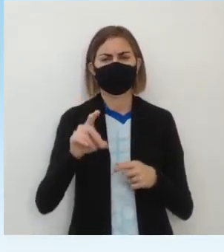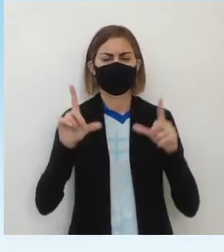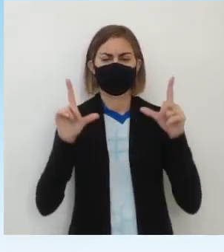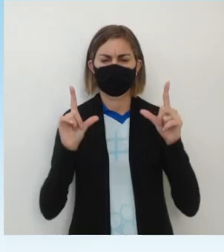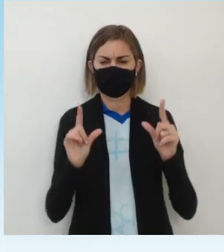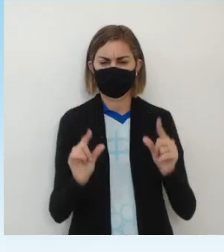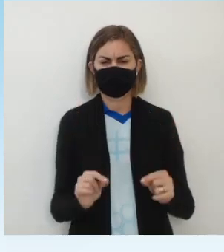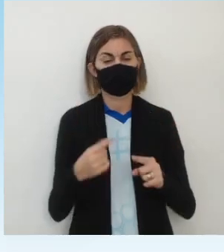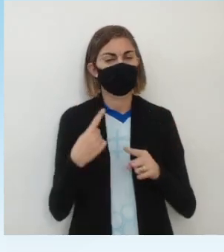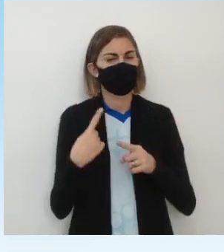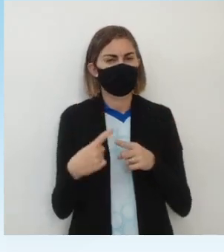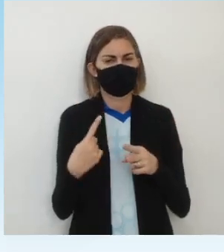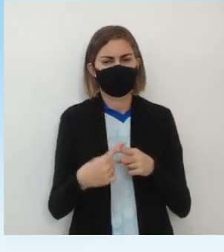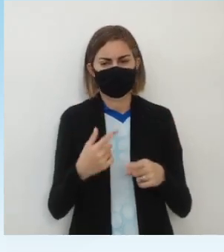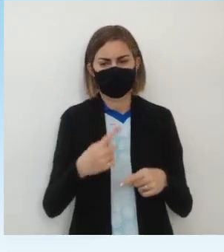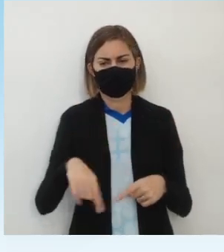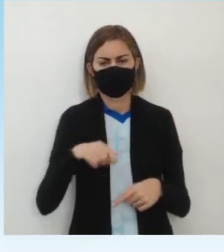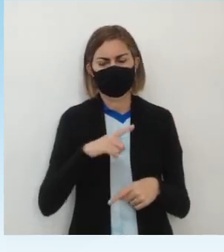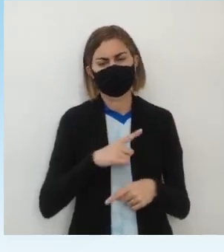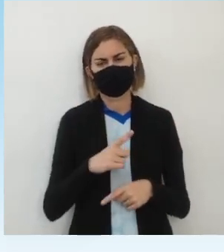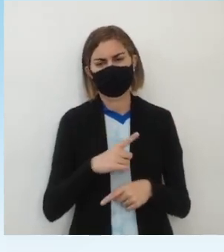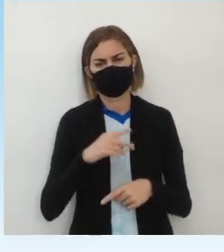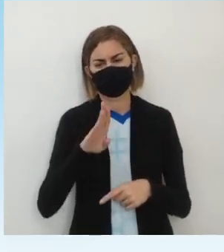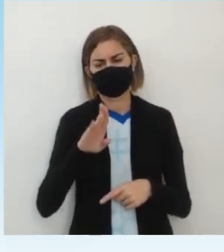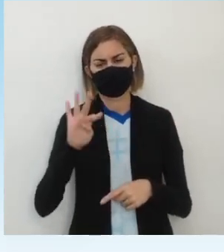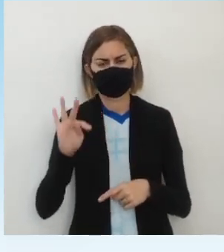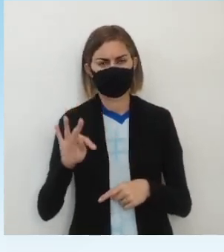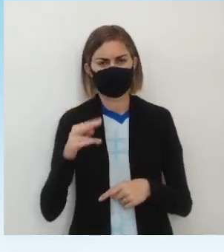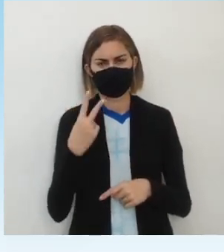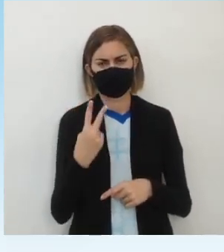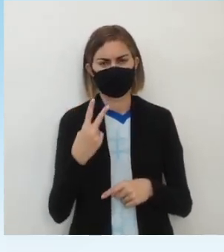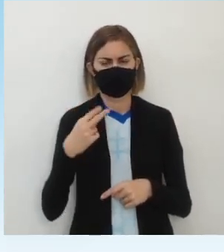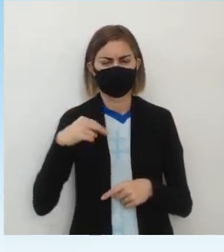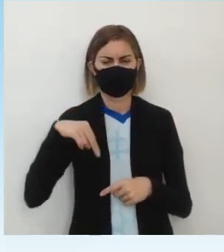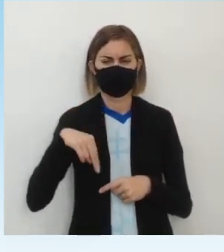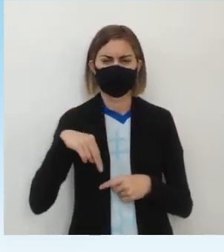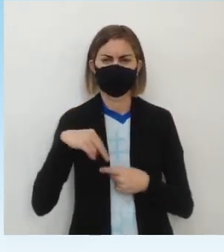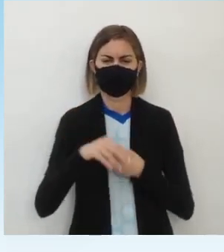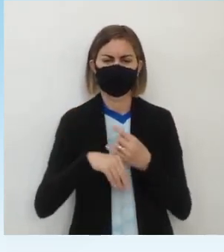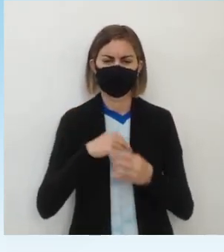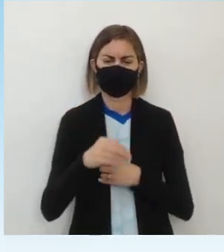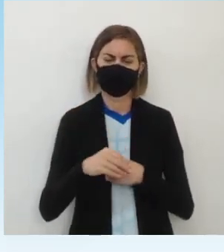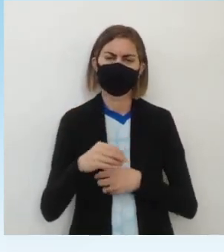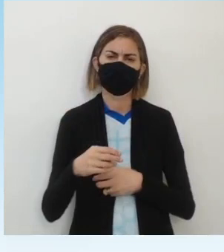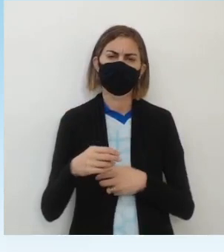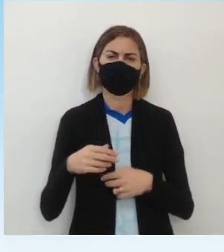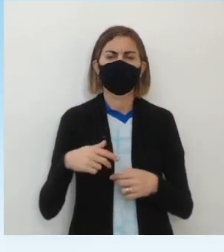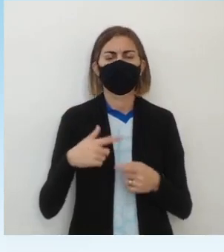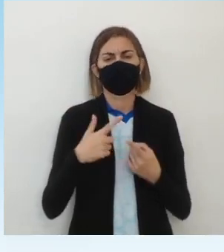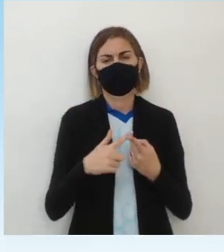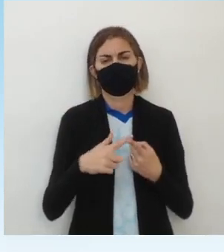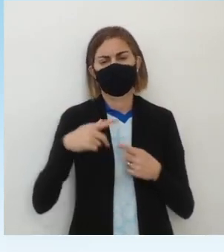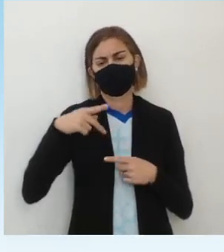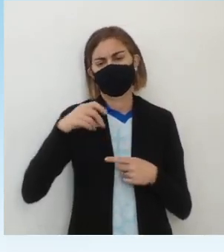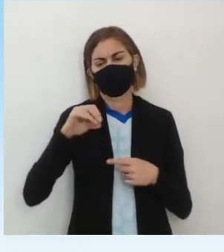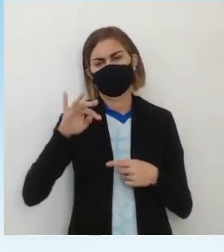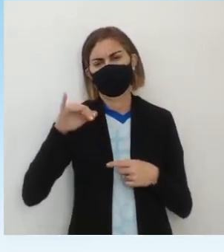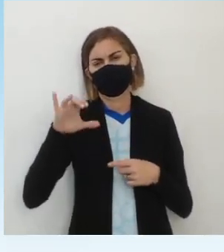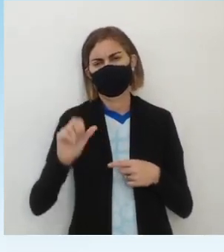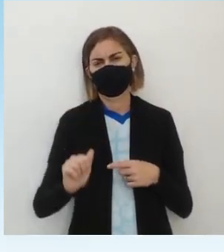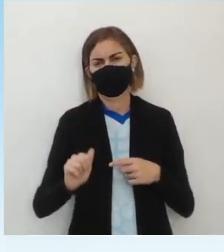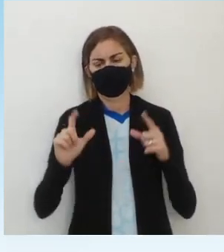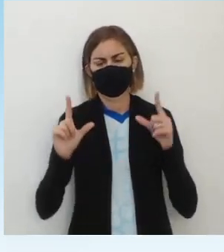óxido-redução, porque eu tenho o But2eno se oxidando e o permanganato de potássio